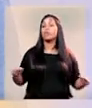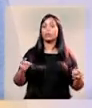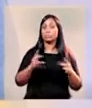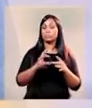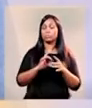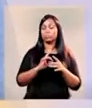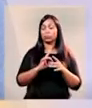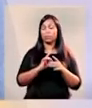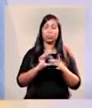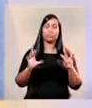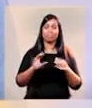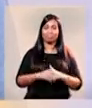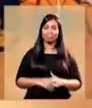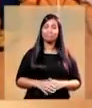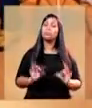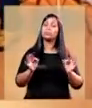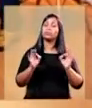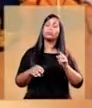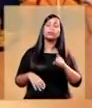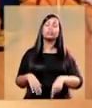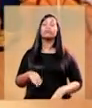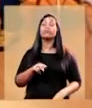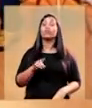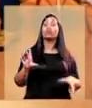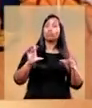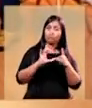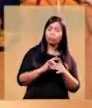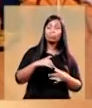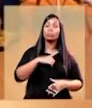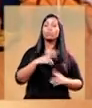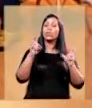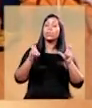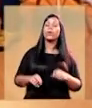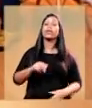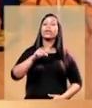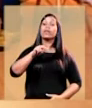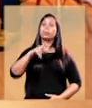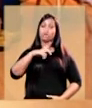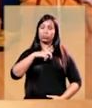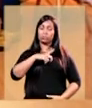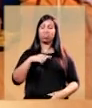essa vinculação. Perfeito. Doutor, falando ainda de vínculos, tem a questão